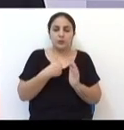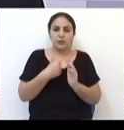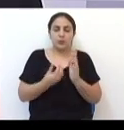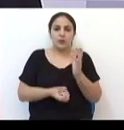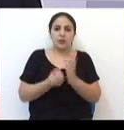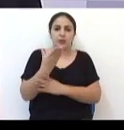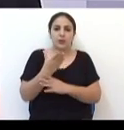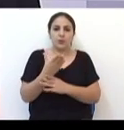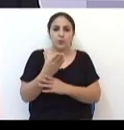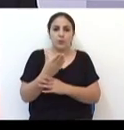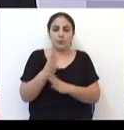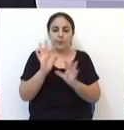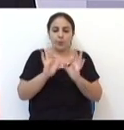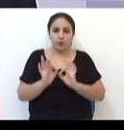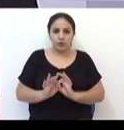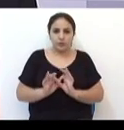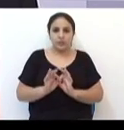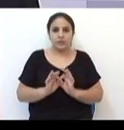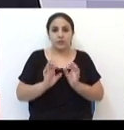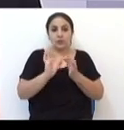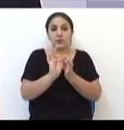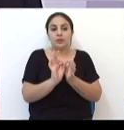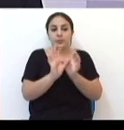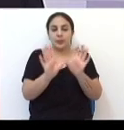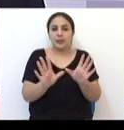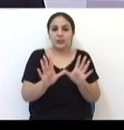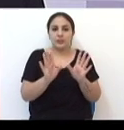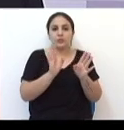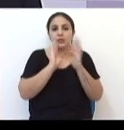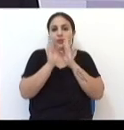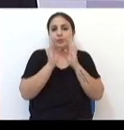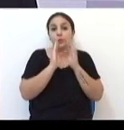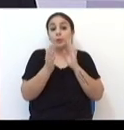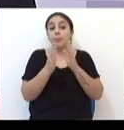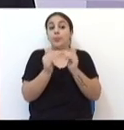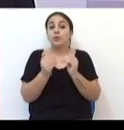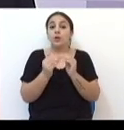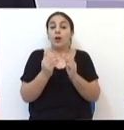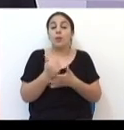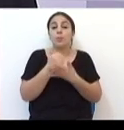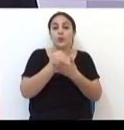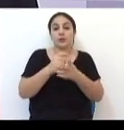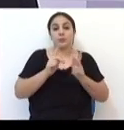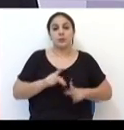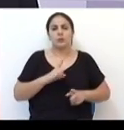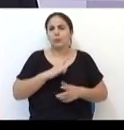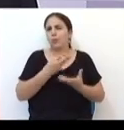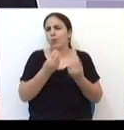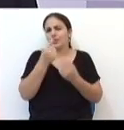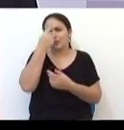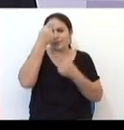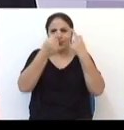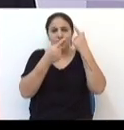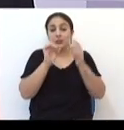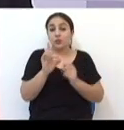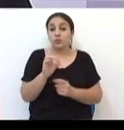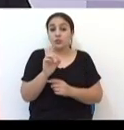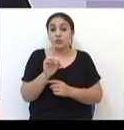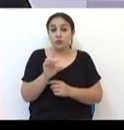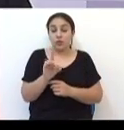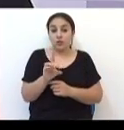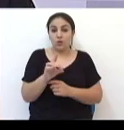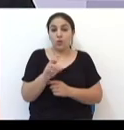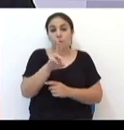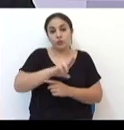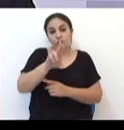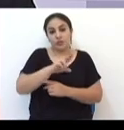montei um pré-projeto, coloquei à disposição nas redes sociais e pedi colaboração das pessoas. E surgiu outras ideias, não só utilizar o